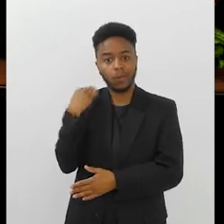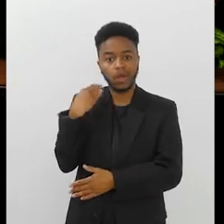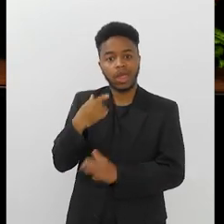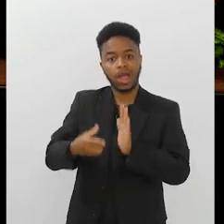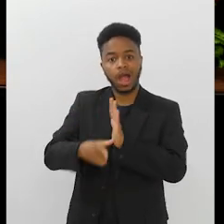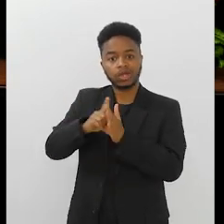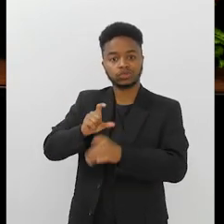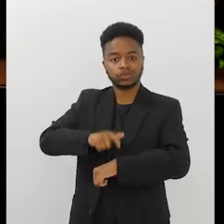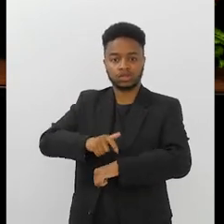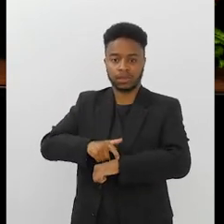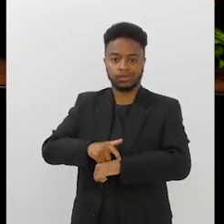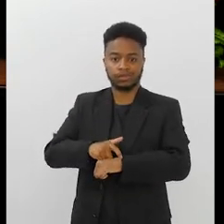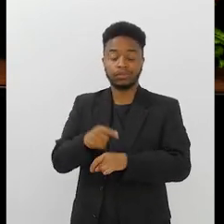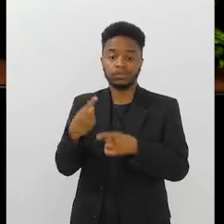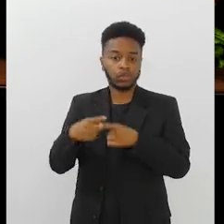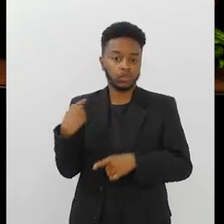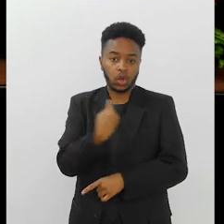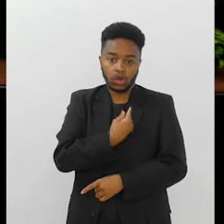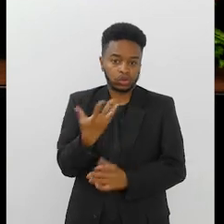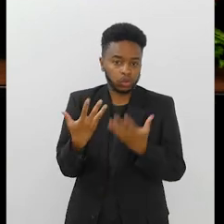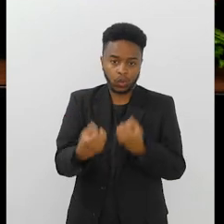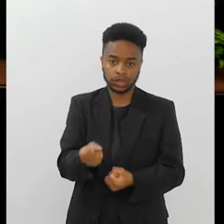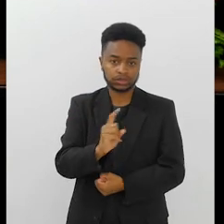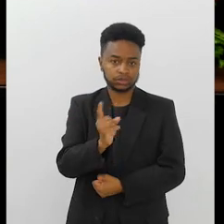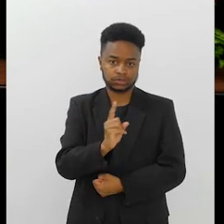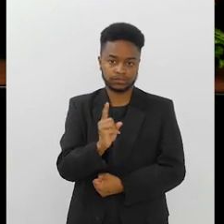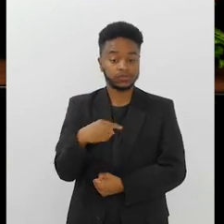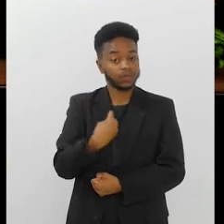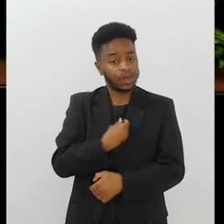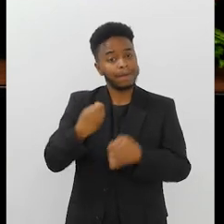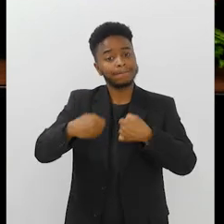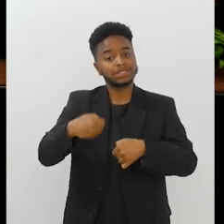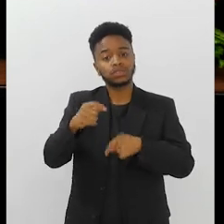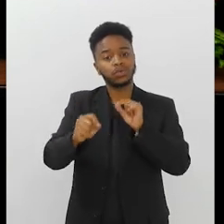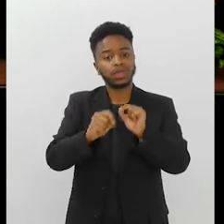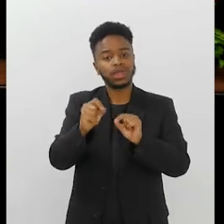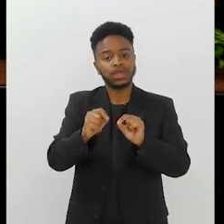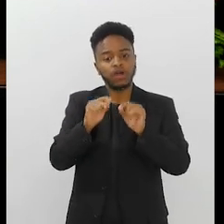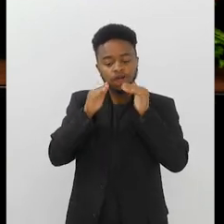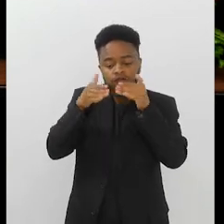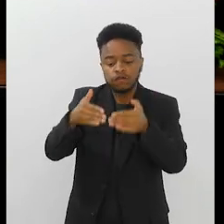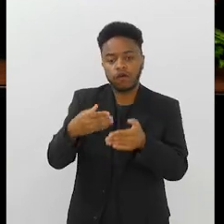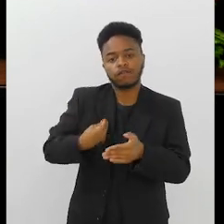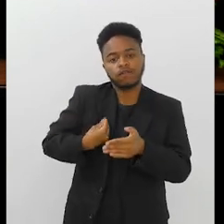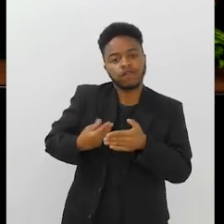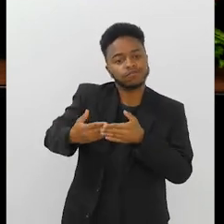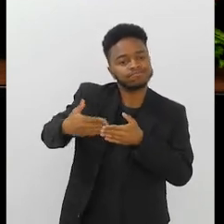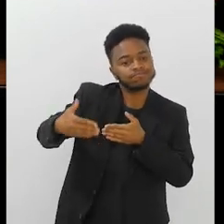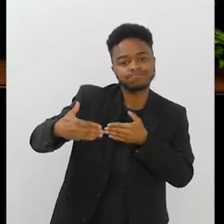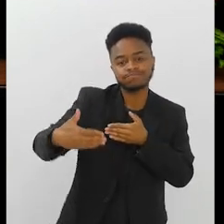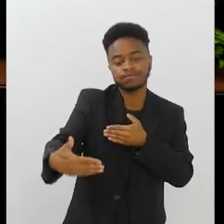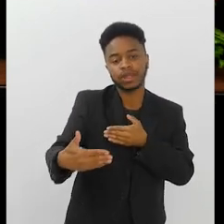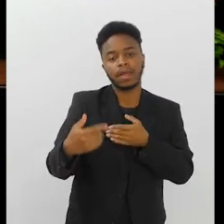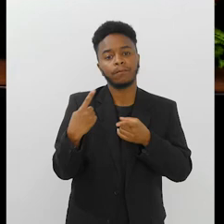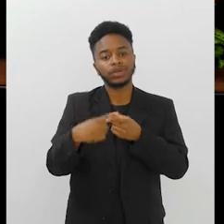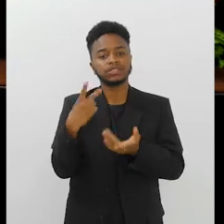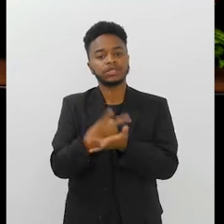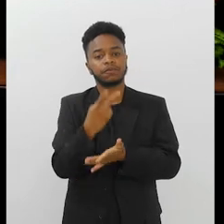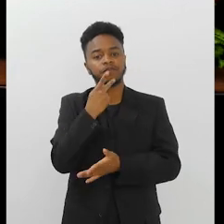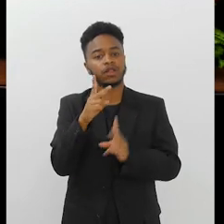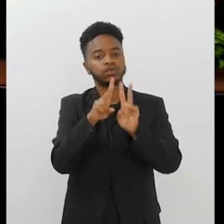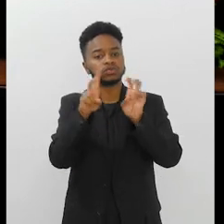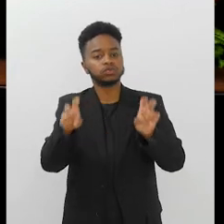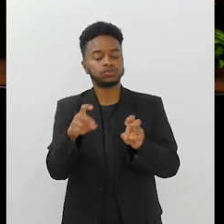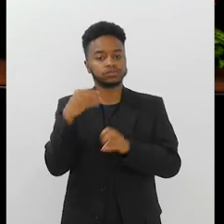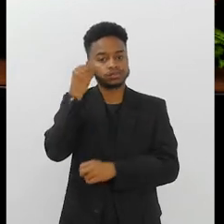gente é completamente né E isso não é aceitável a gente precisa trabalhar pela longevidade a gente fala todo um momento